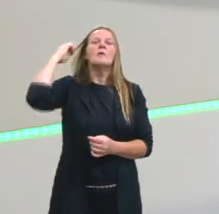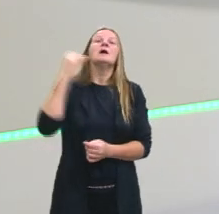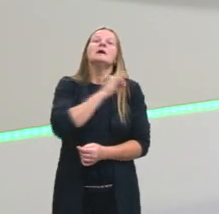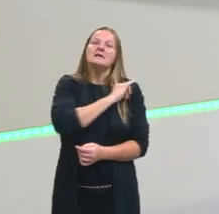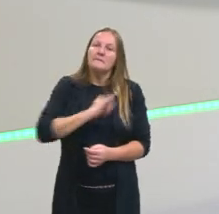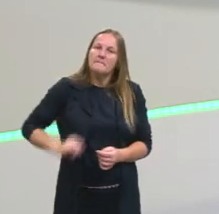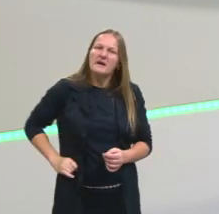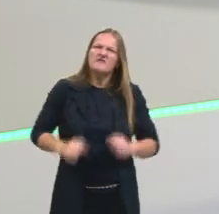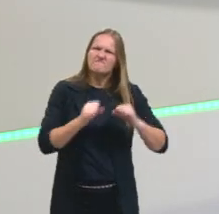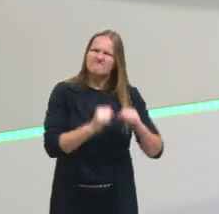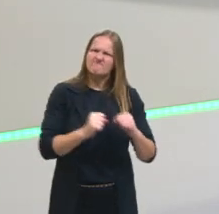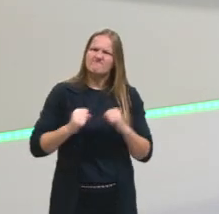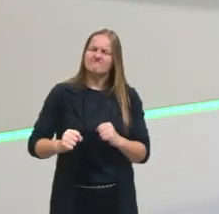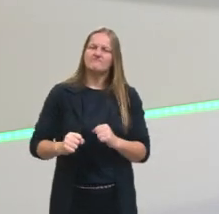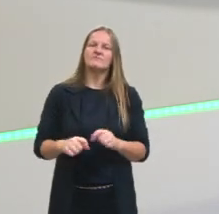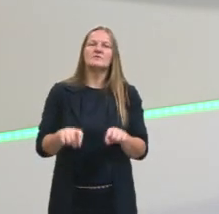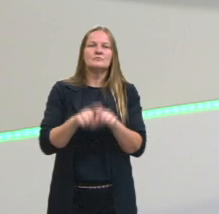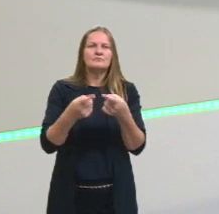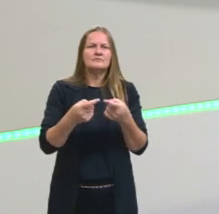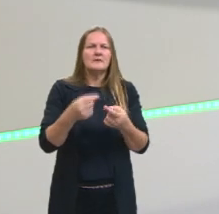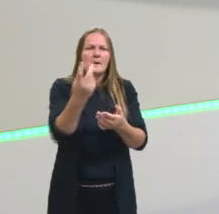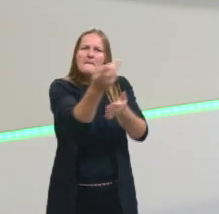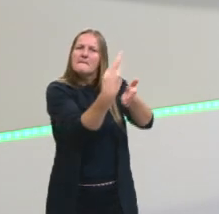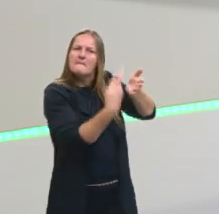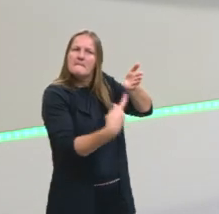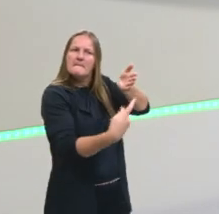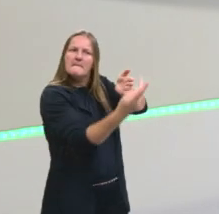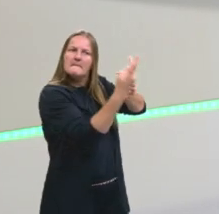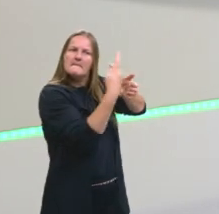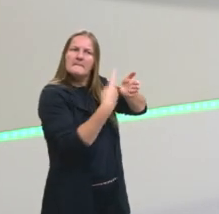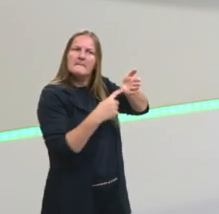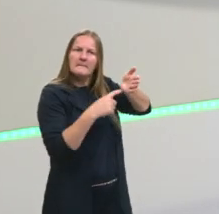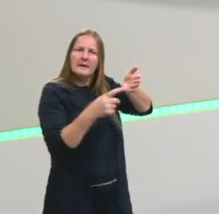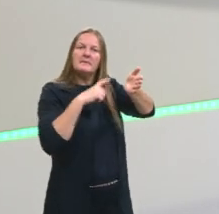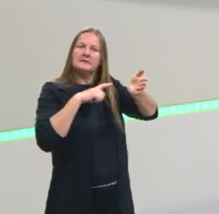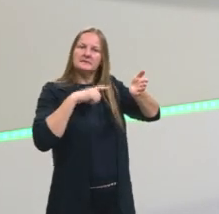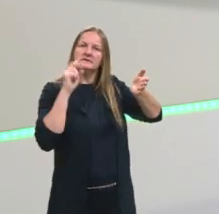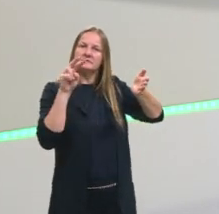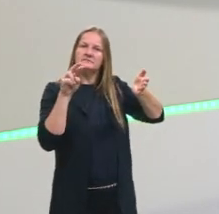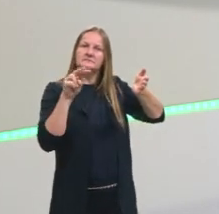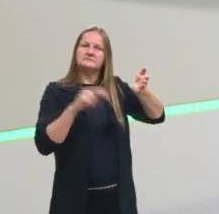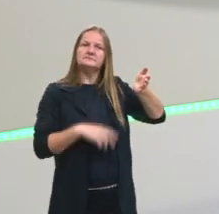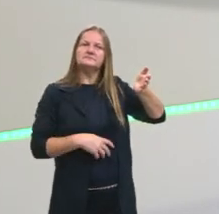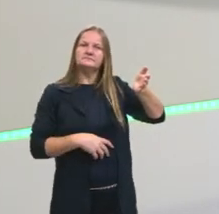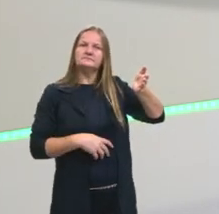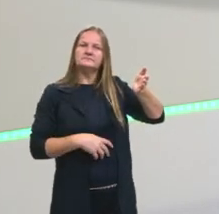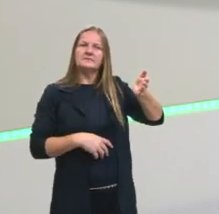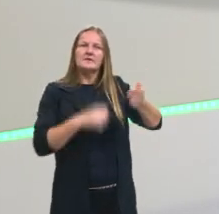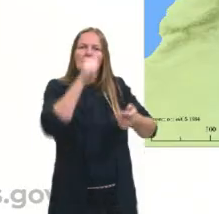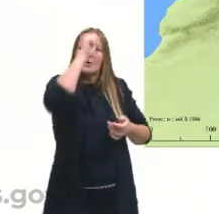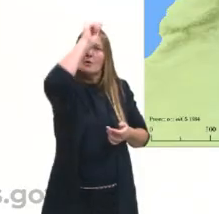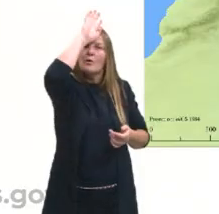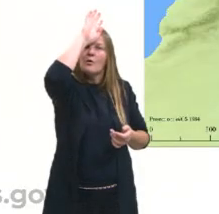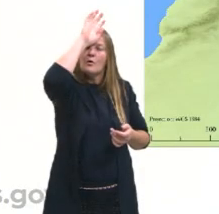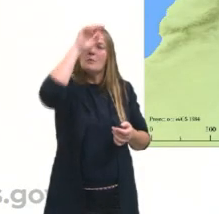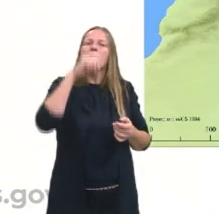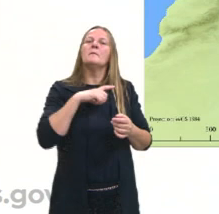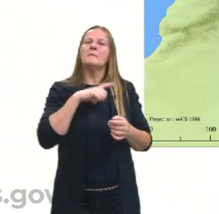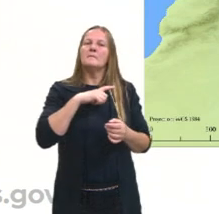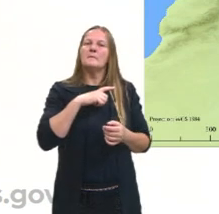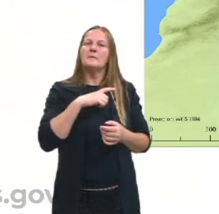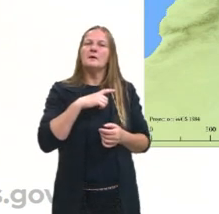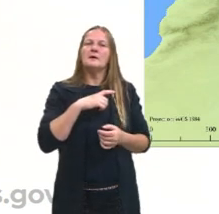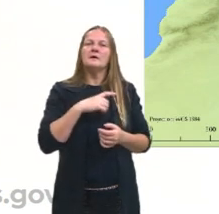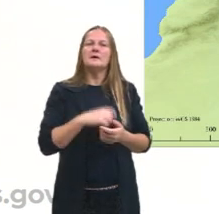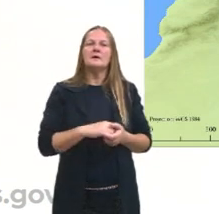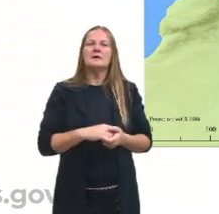império e aqui nesse mapa a gente tem em Roma o império romano